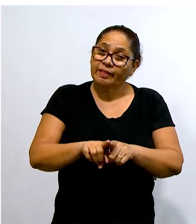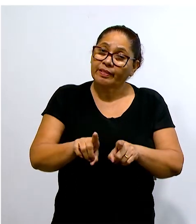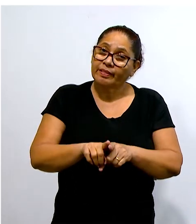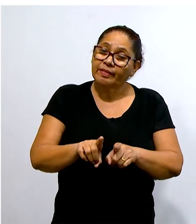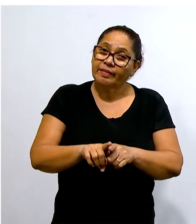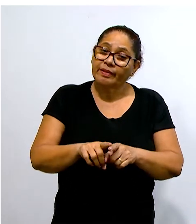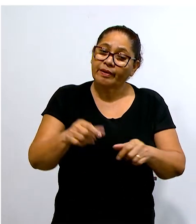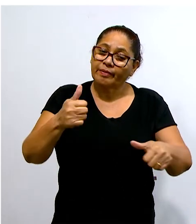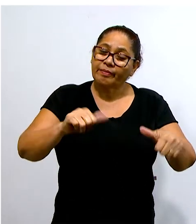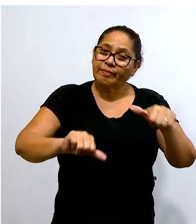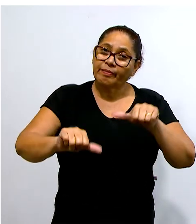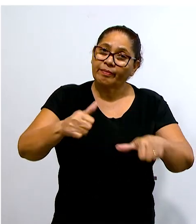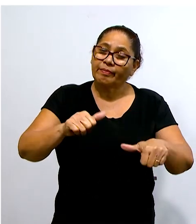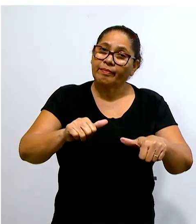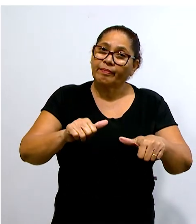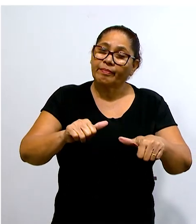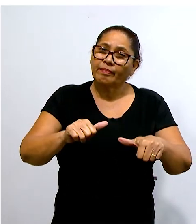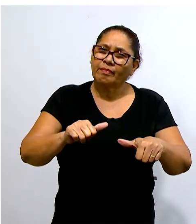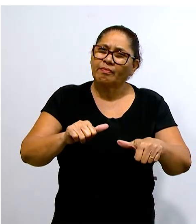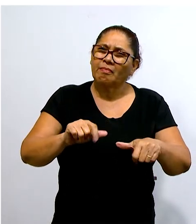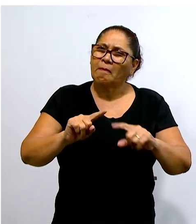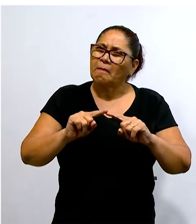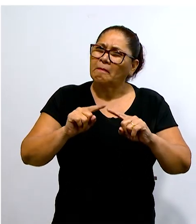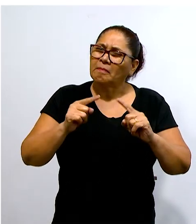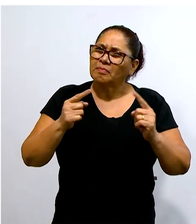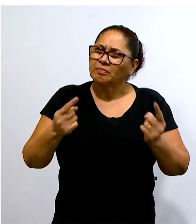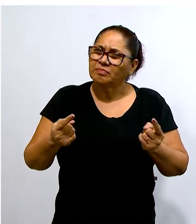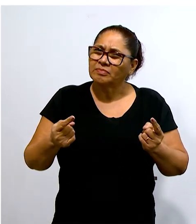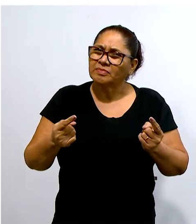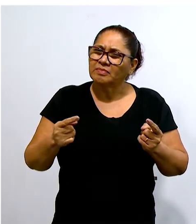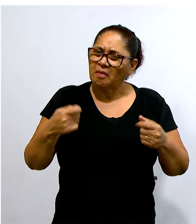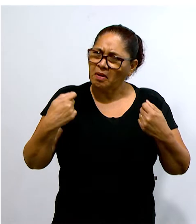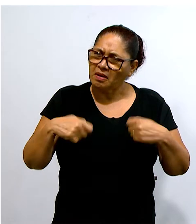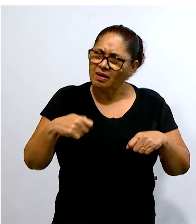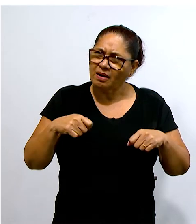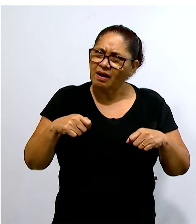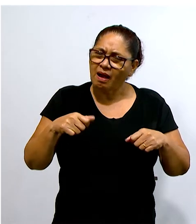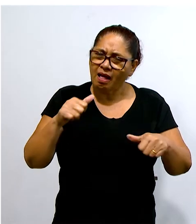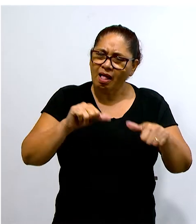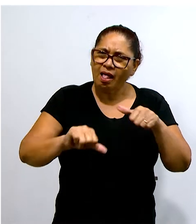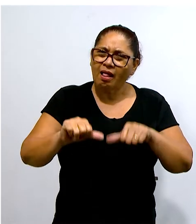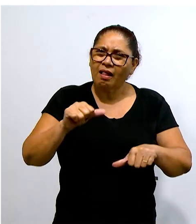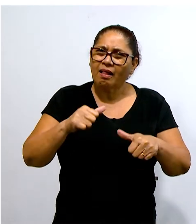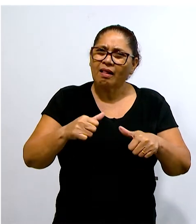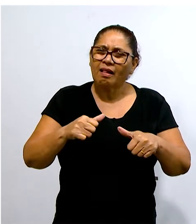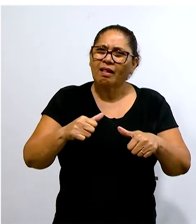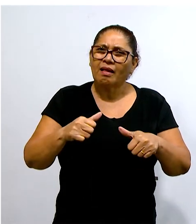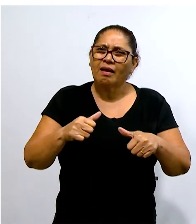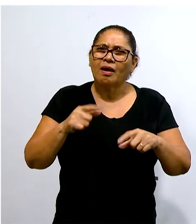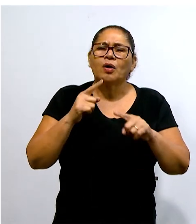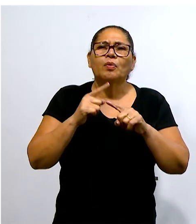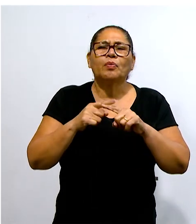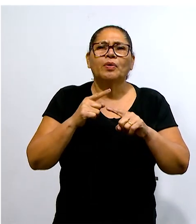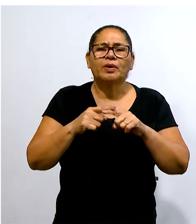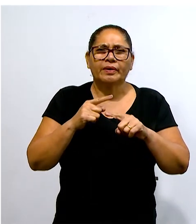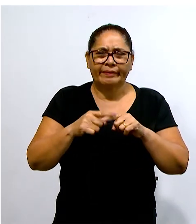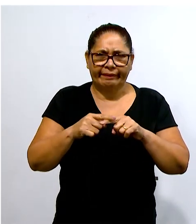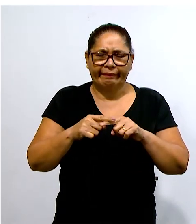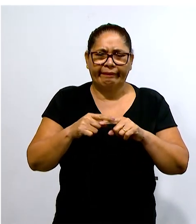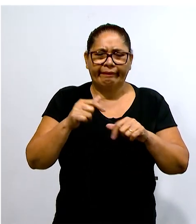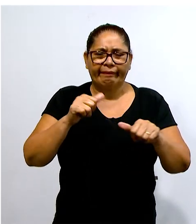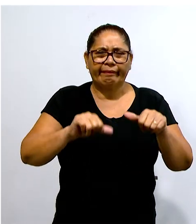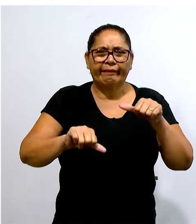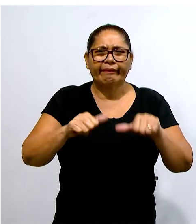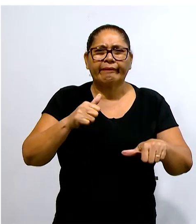avaliação. Mas será que nós temos que avaliar? Por que temos que